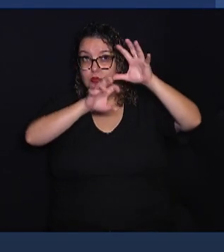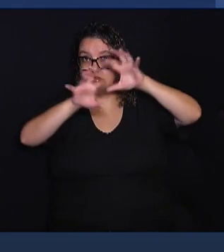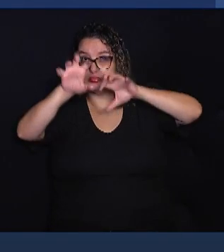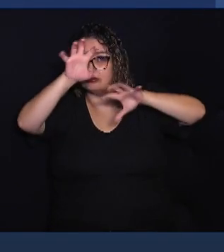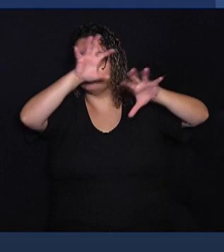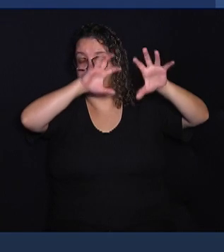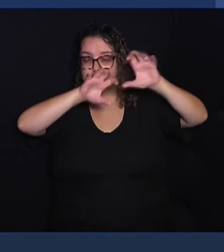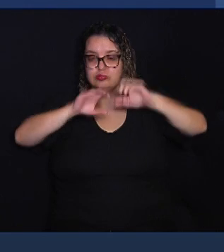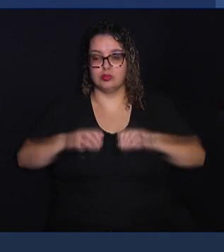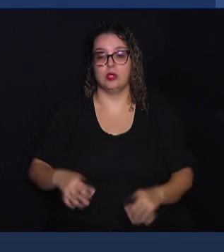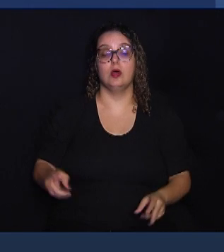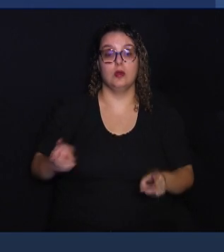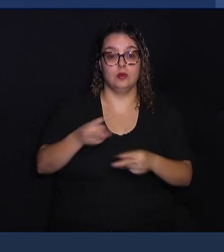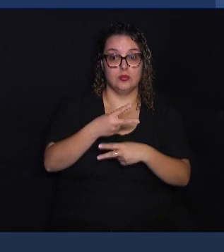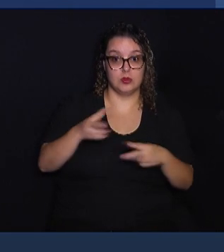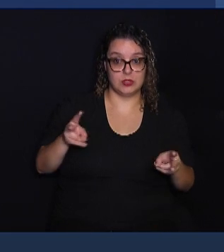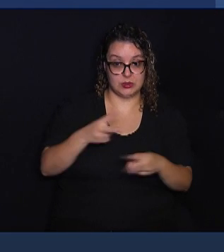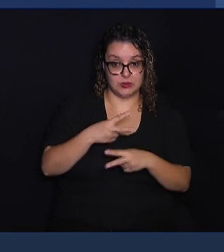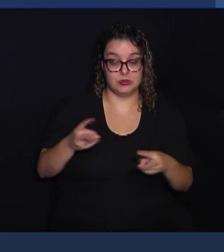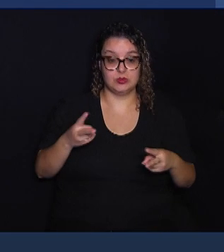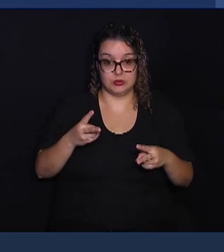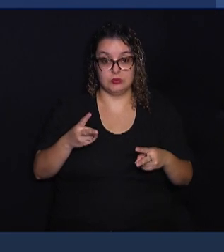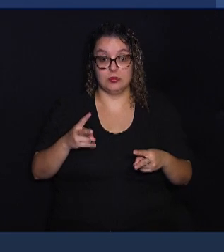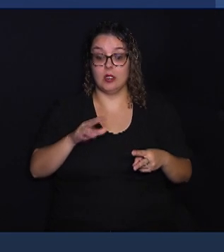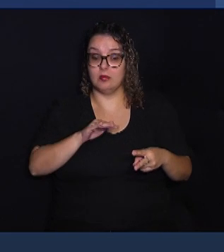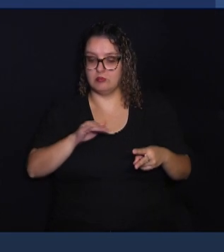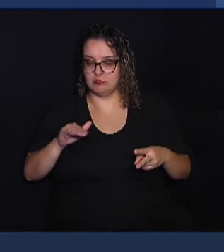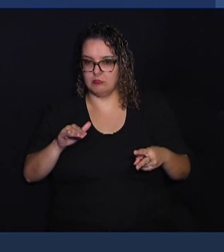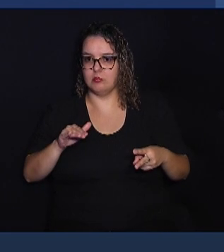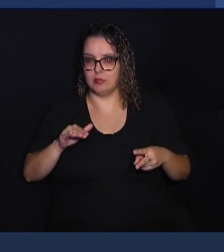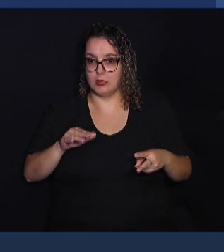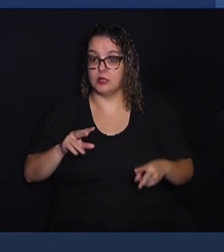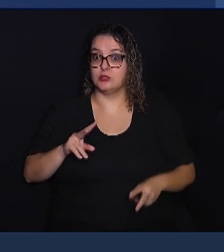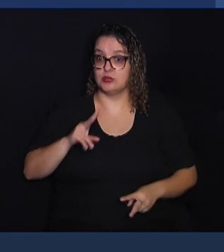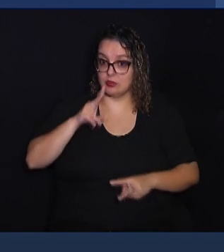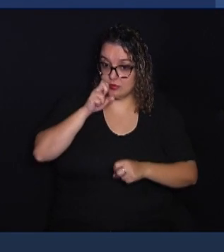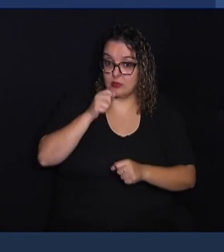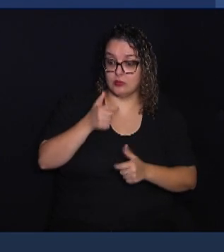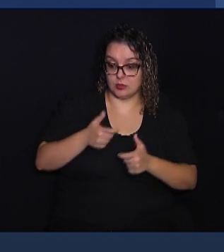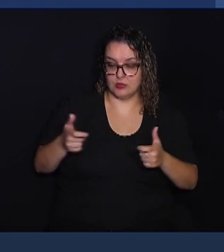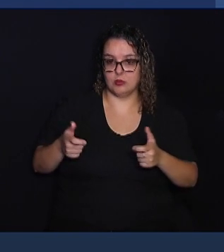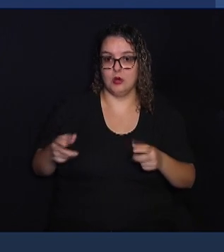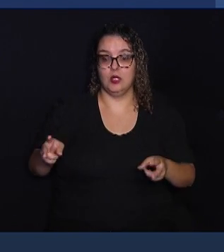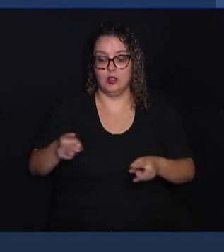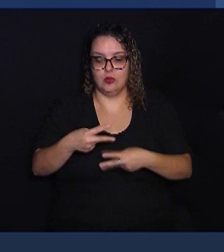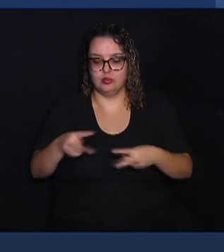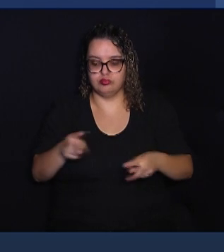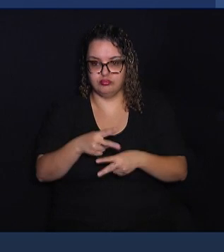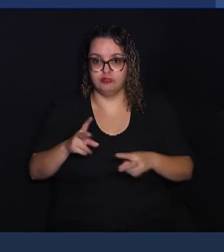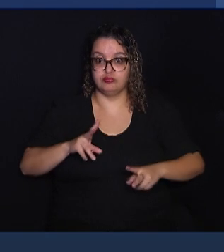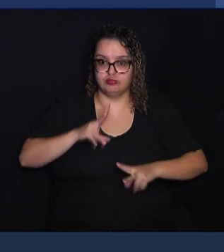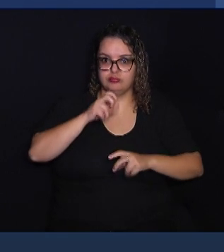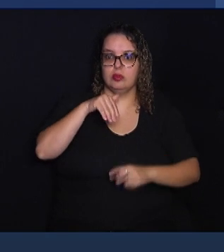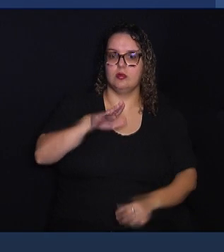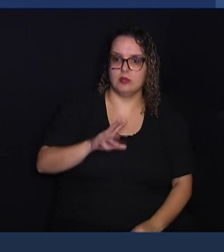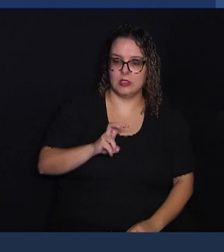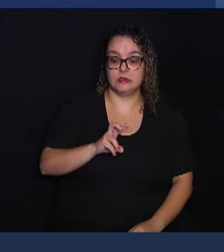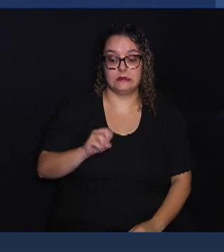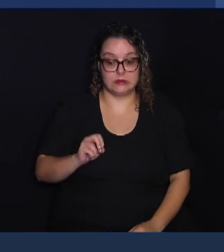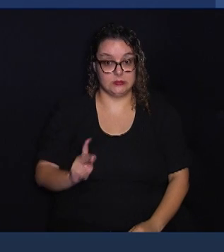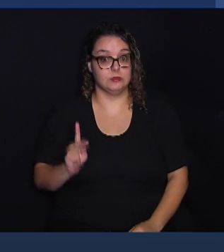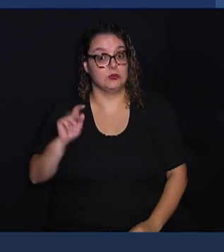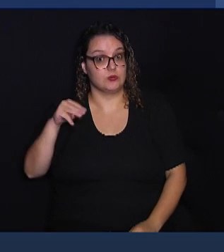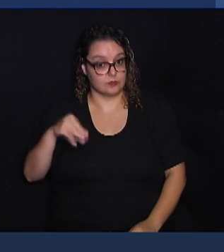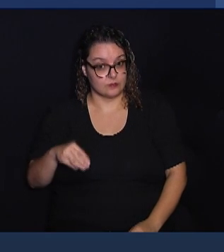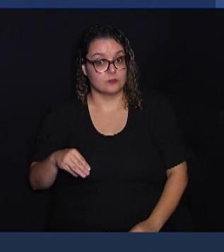nublado. Os ventos sopram com intensidade moderada de forte a longo, com rajadas ocasionais da ordem de 50 km